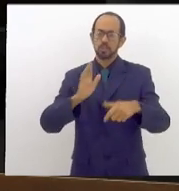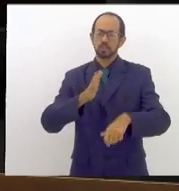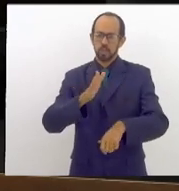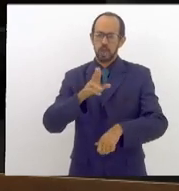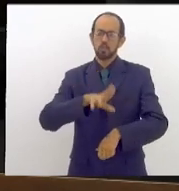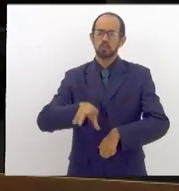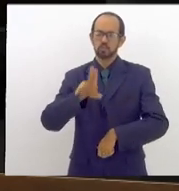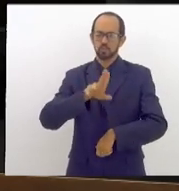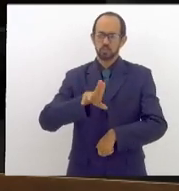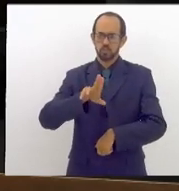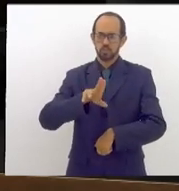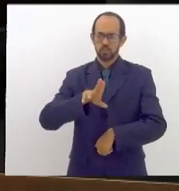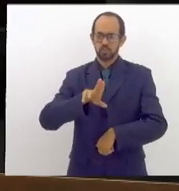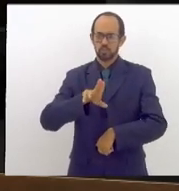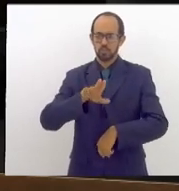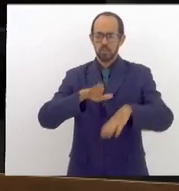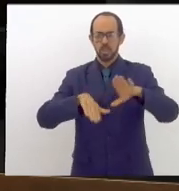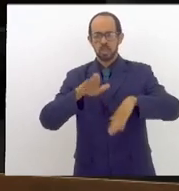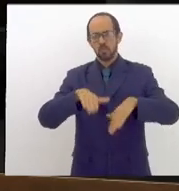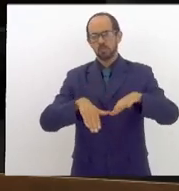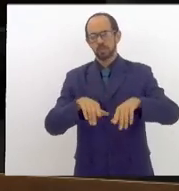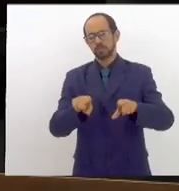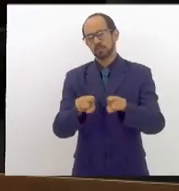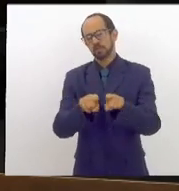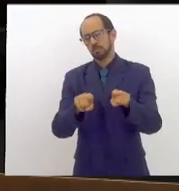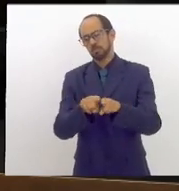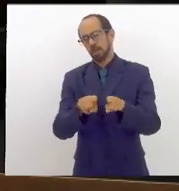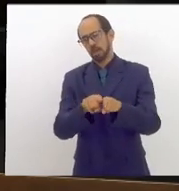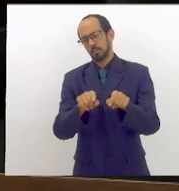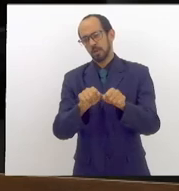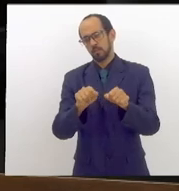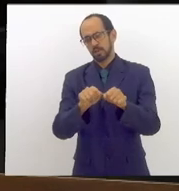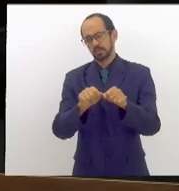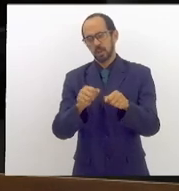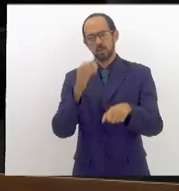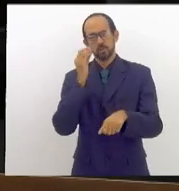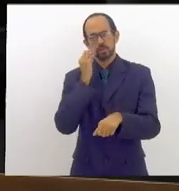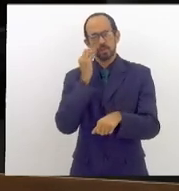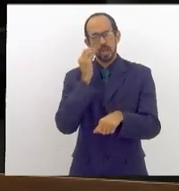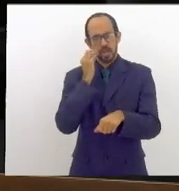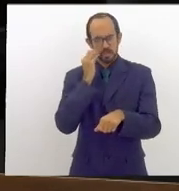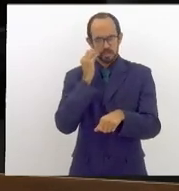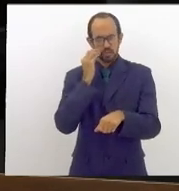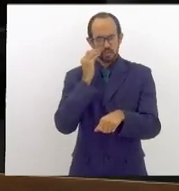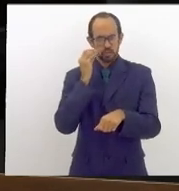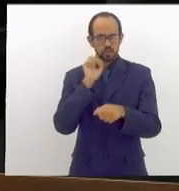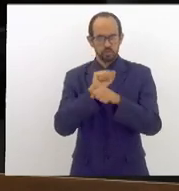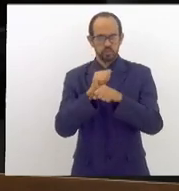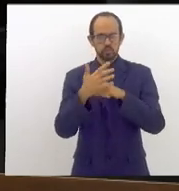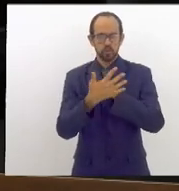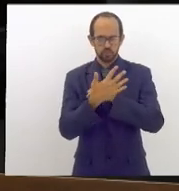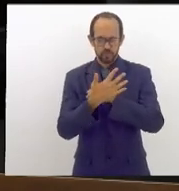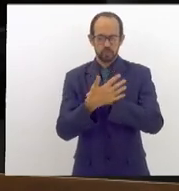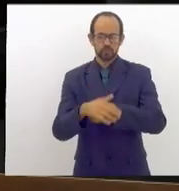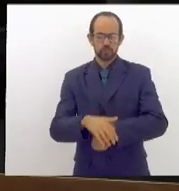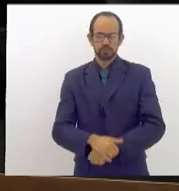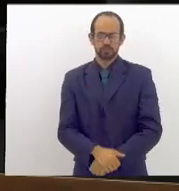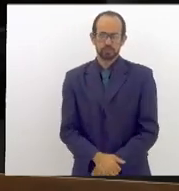que está pelo menos para fazer um teste de covid